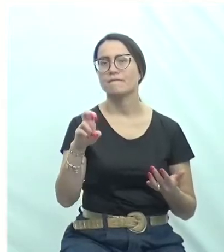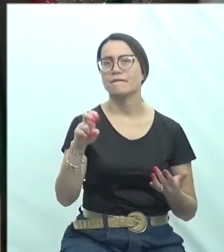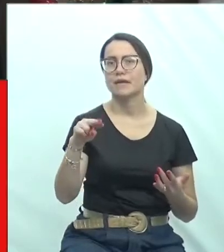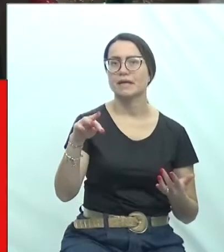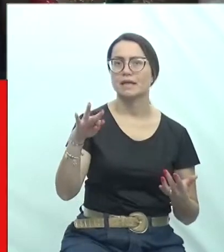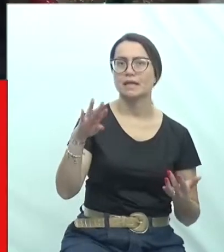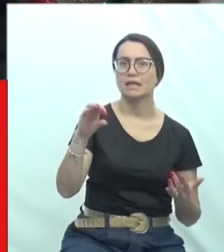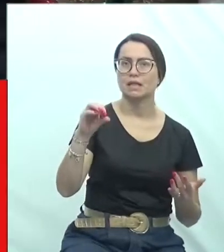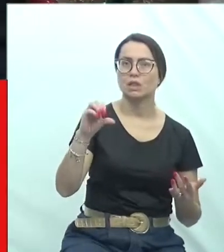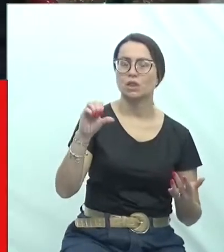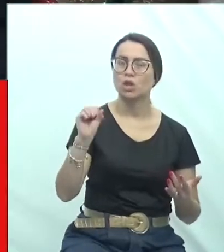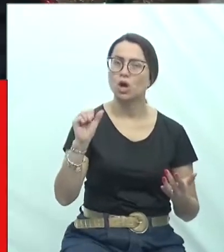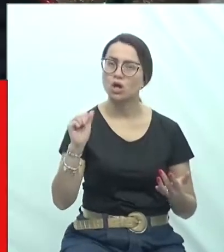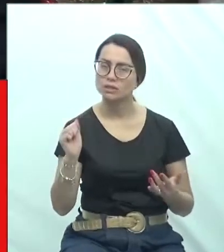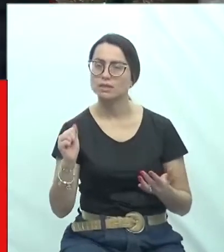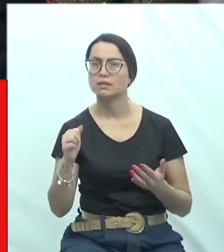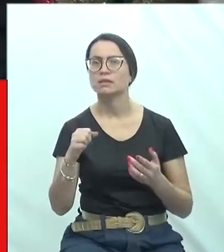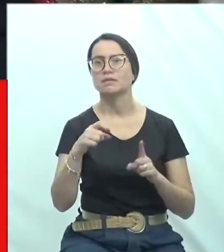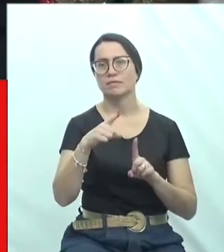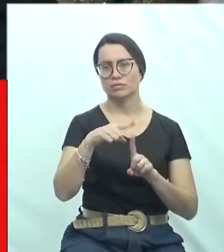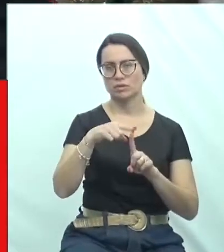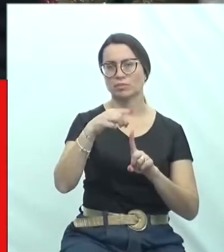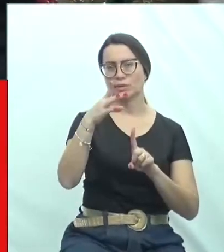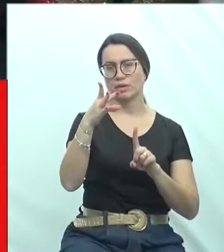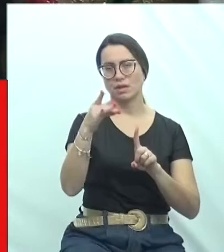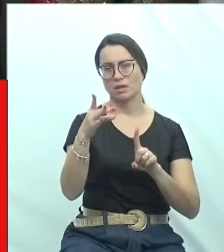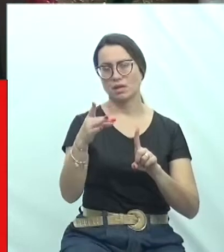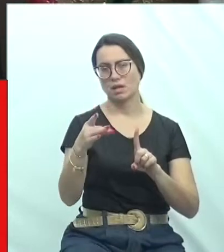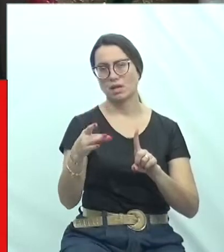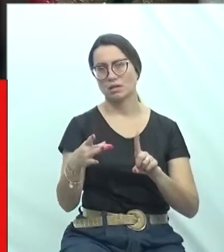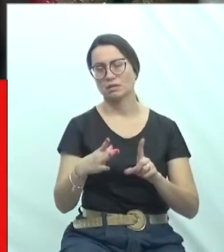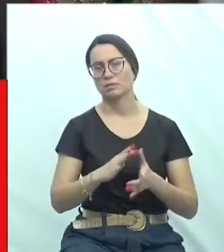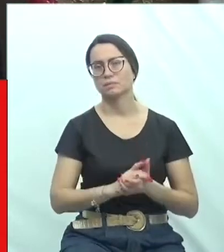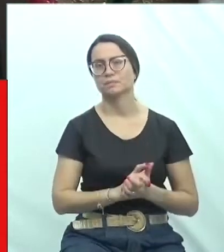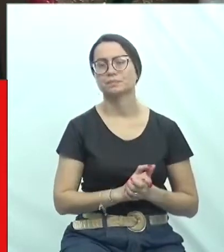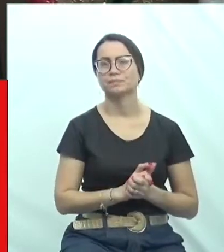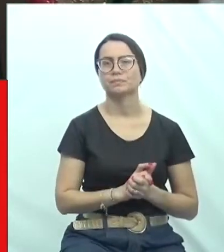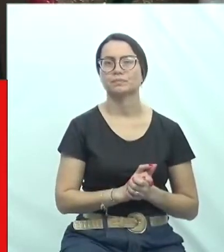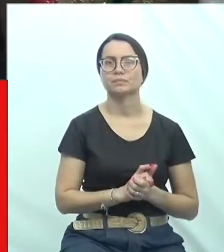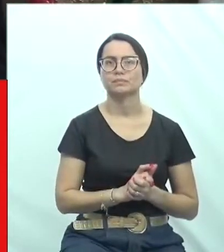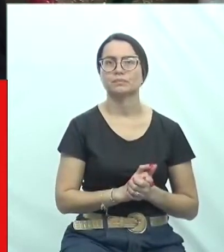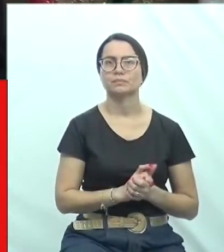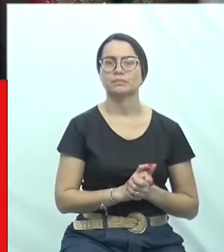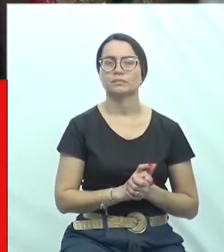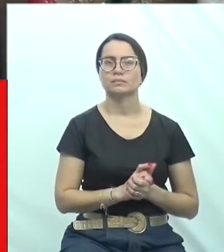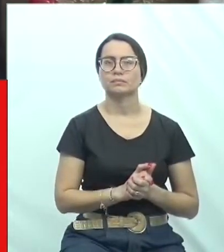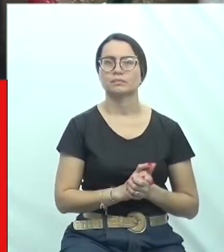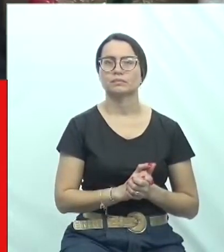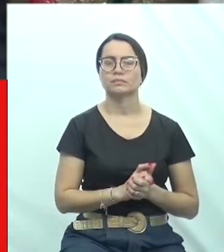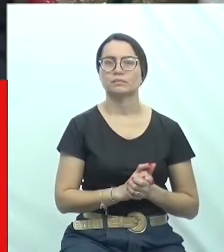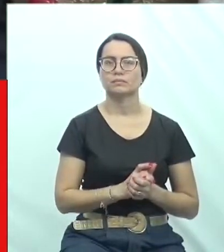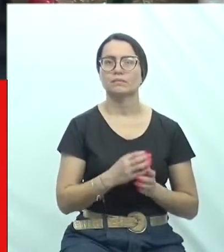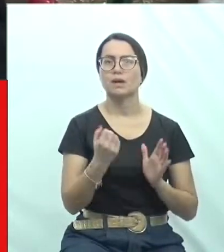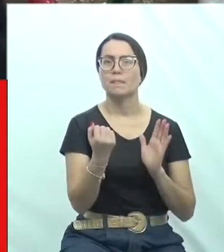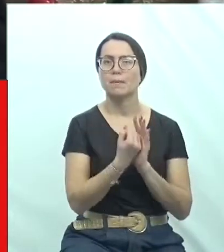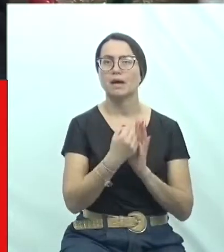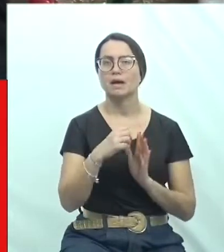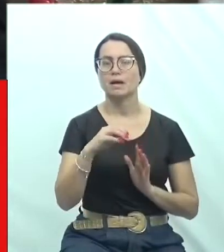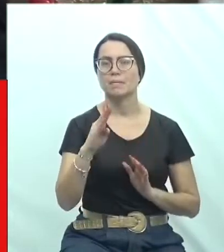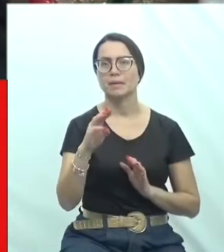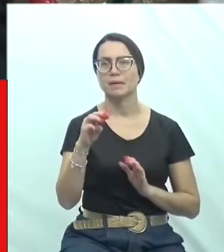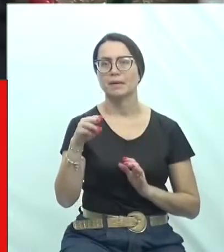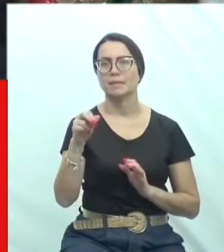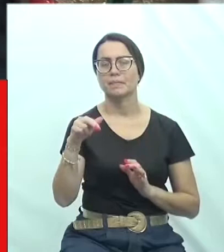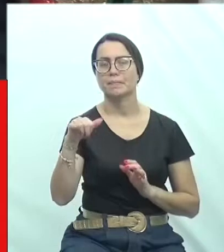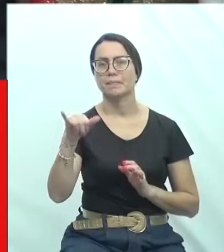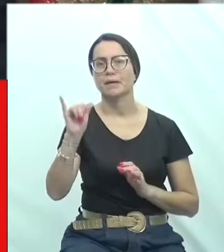modelo C30, DN25, com rosca macho, marca Bermade, certo? Como